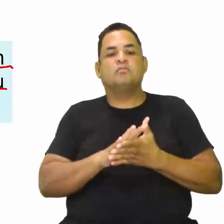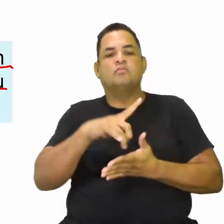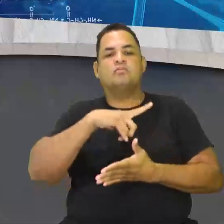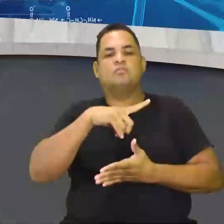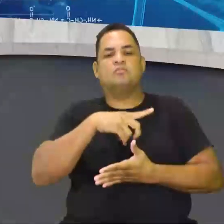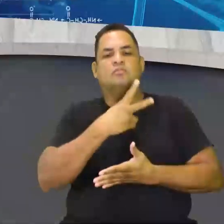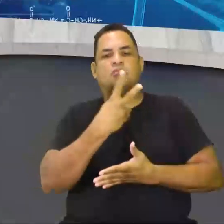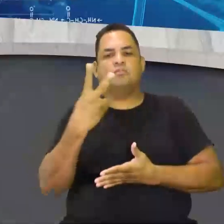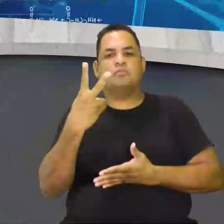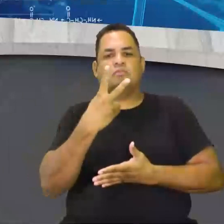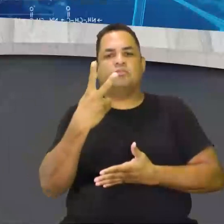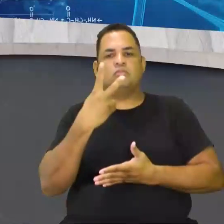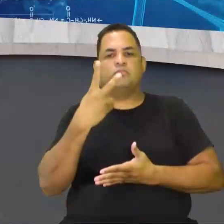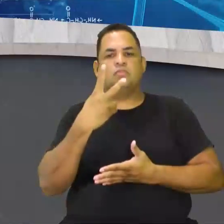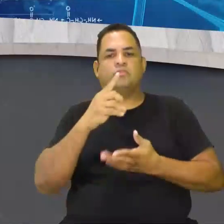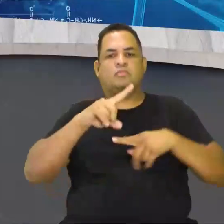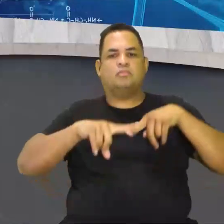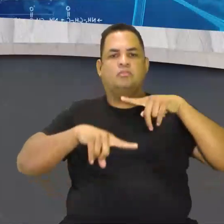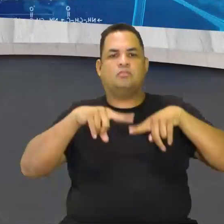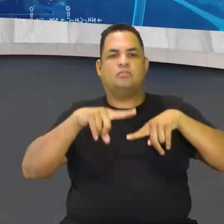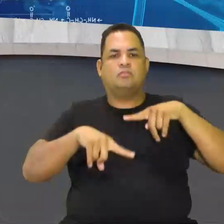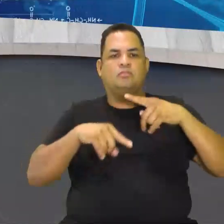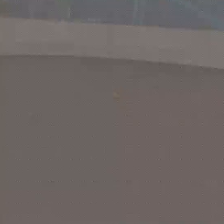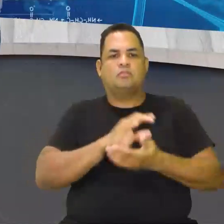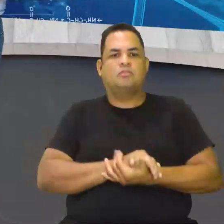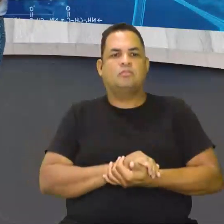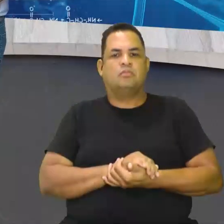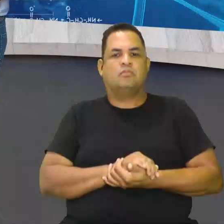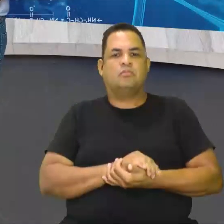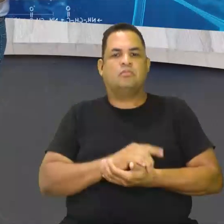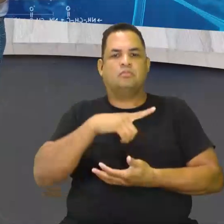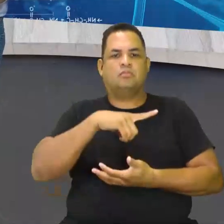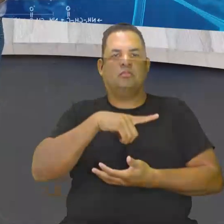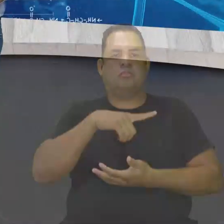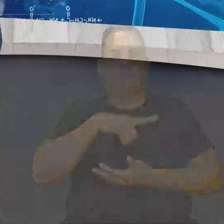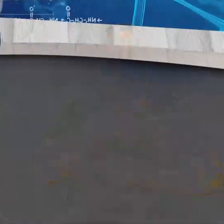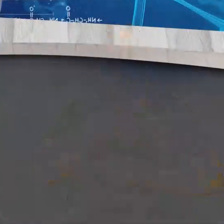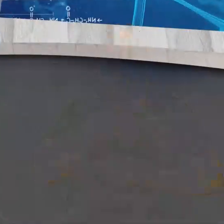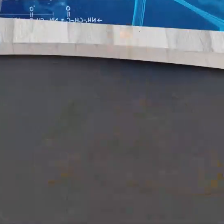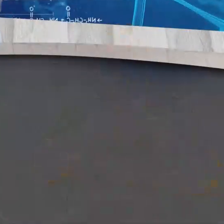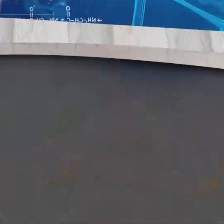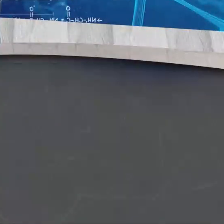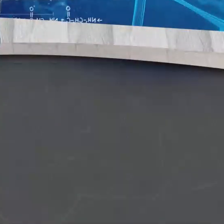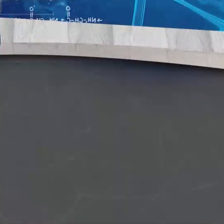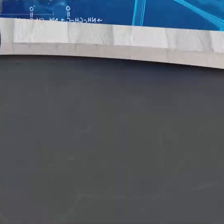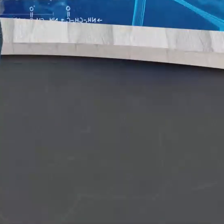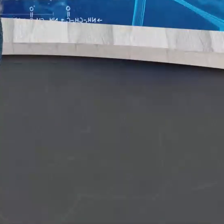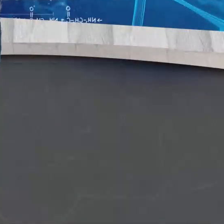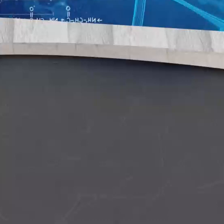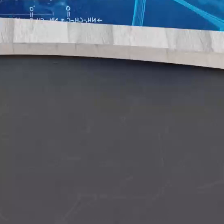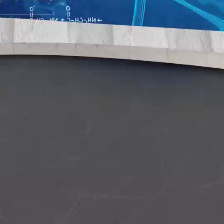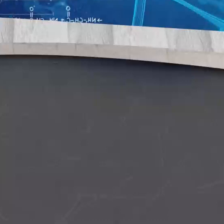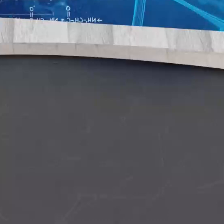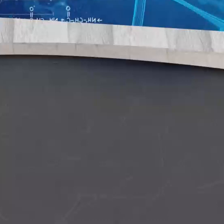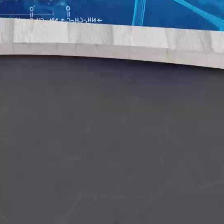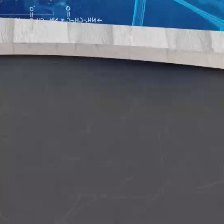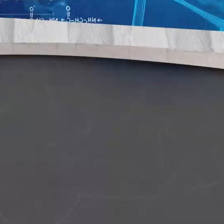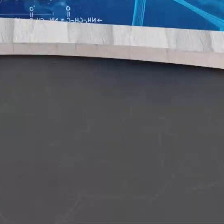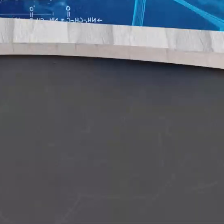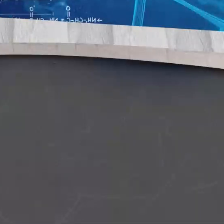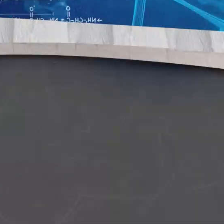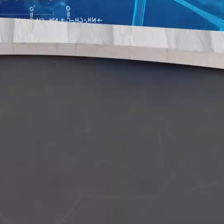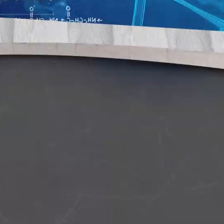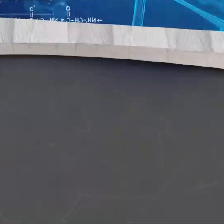existem dois componentes. Não é, professora? Existe geralmente um componente da mistura está no estado sólido, o outro está